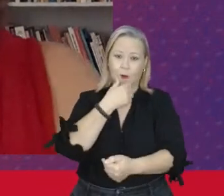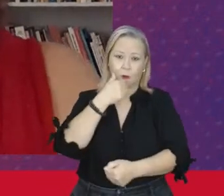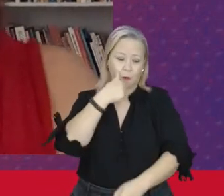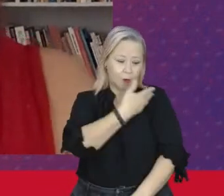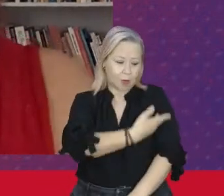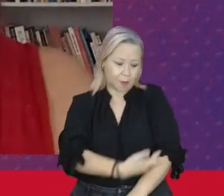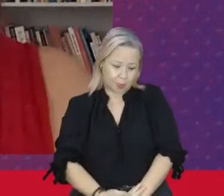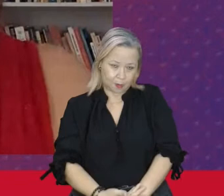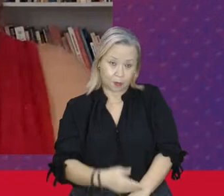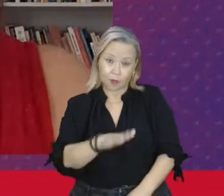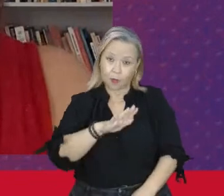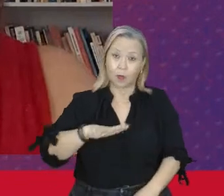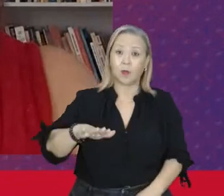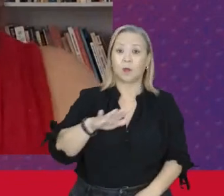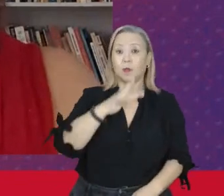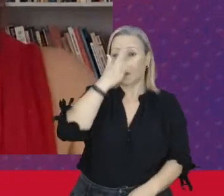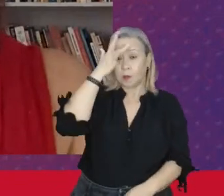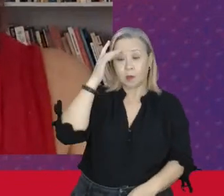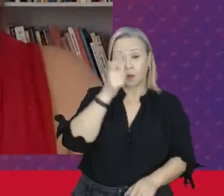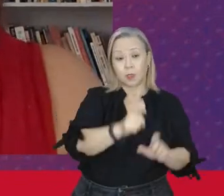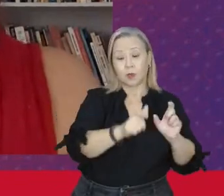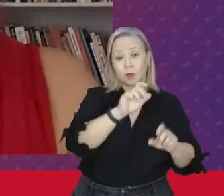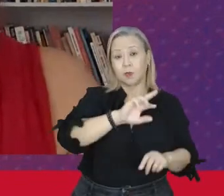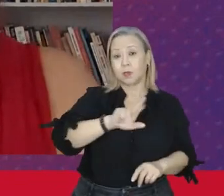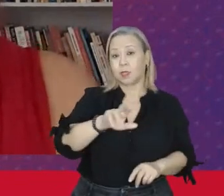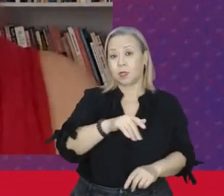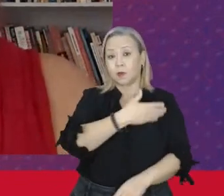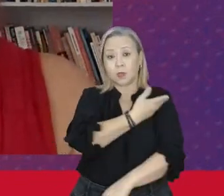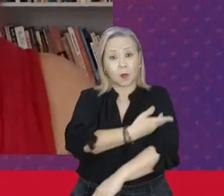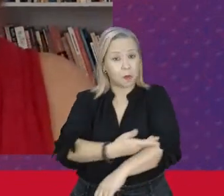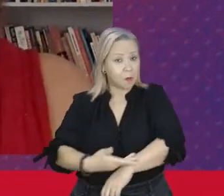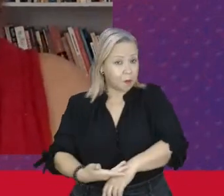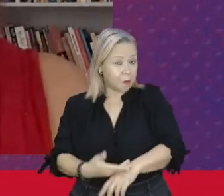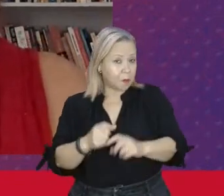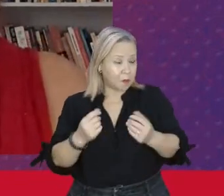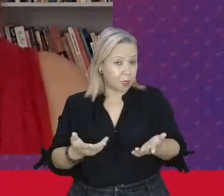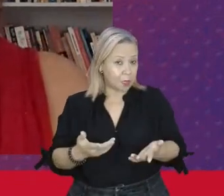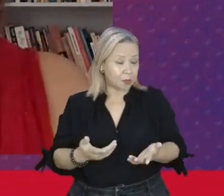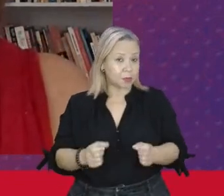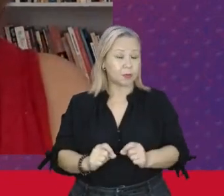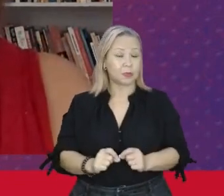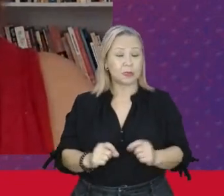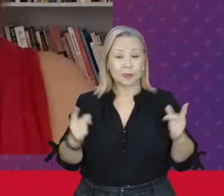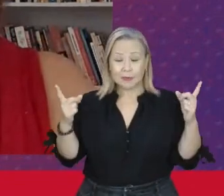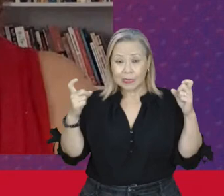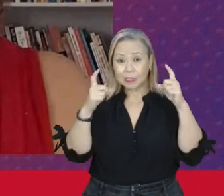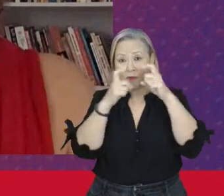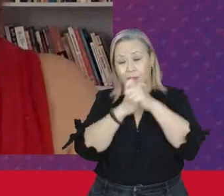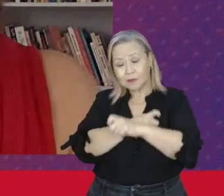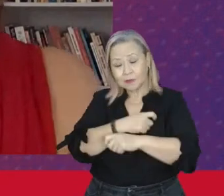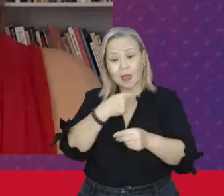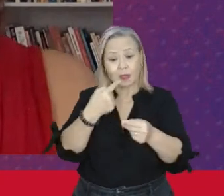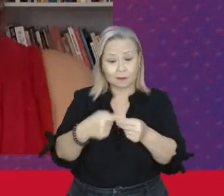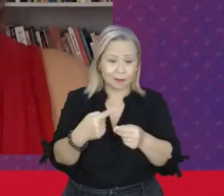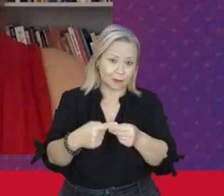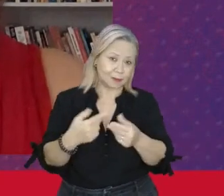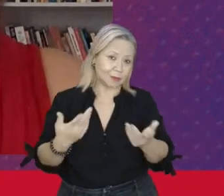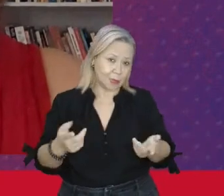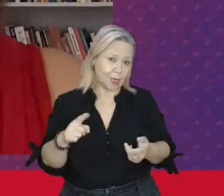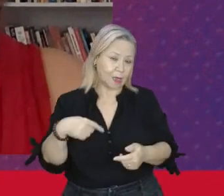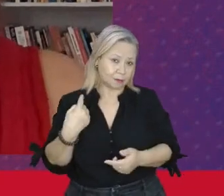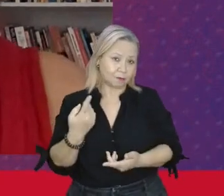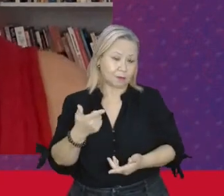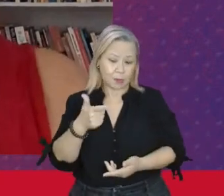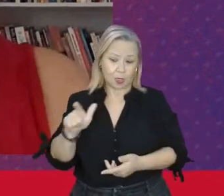as pessoas que não são homens brancos sofrem opressões e dificuldades nas cidades que